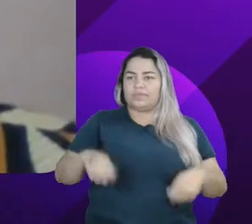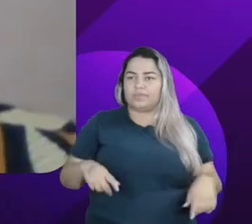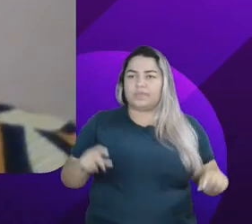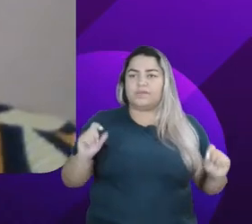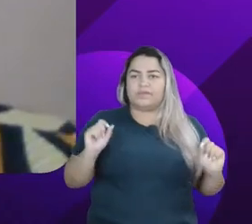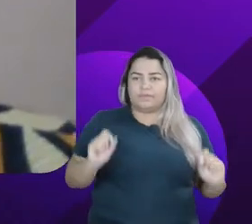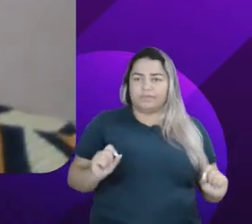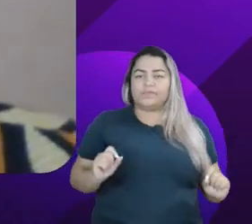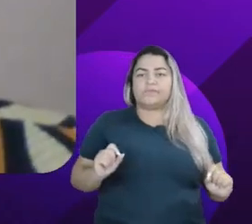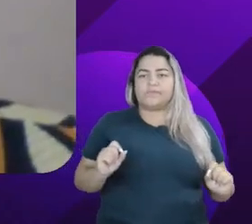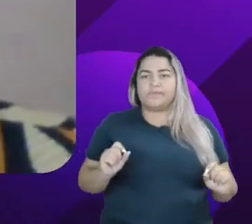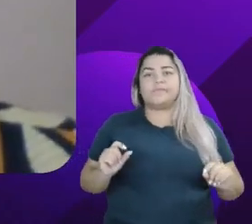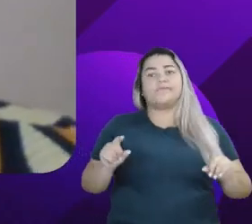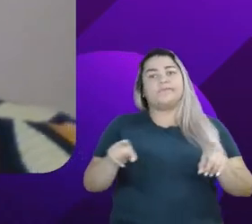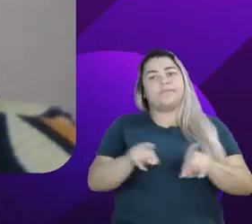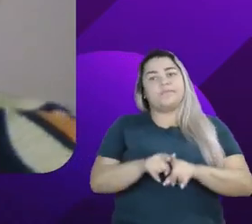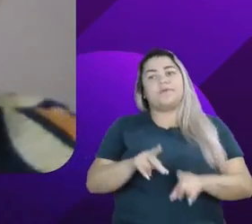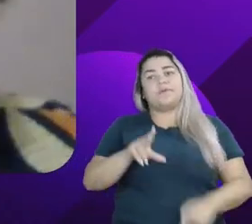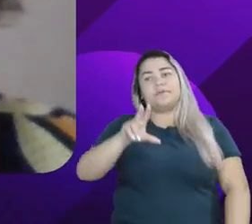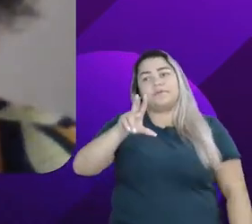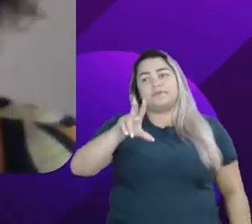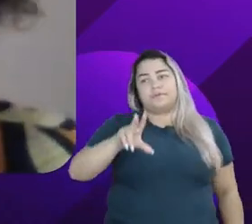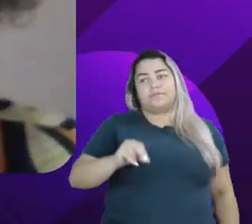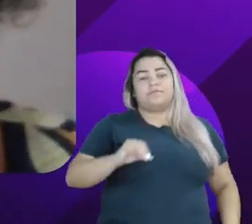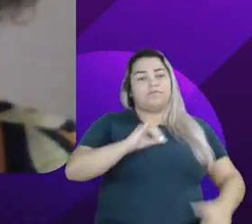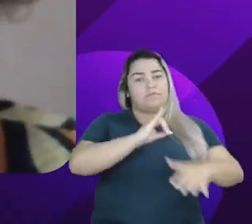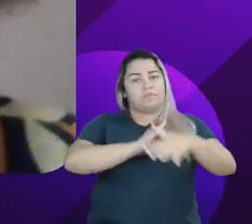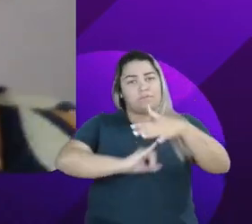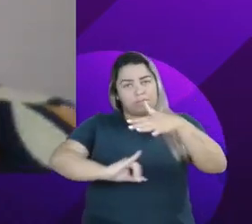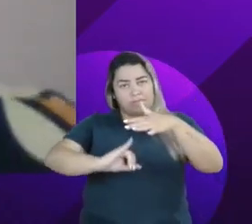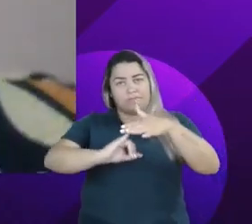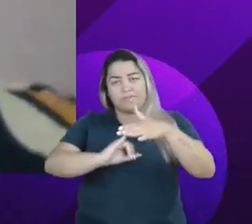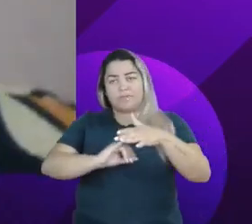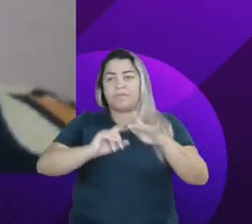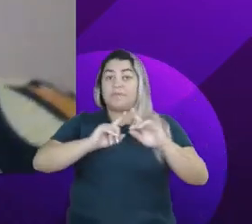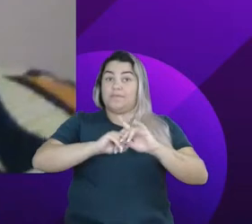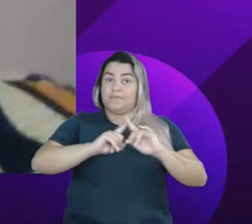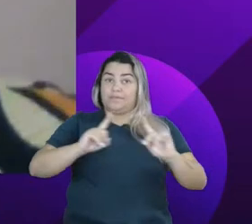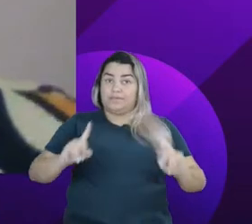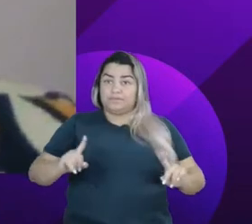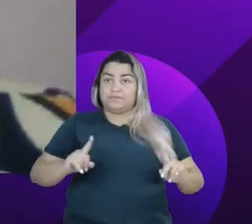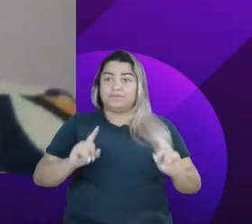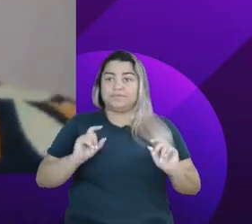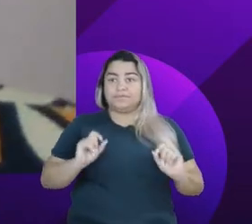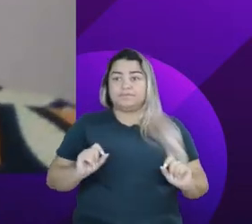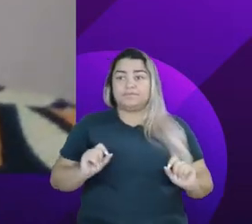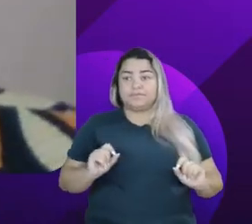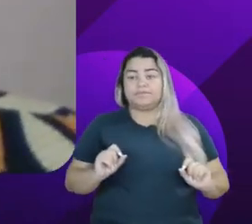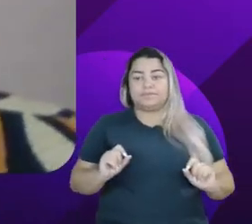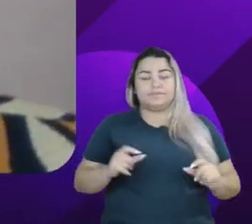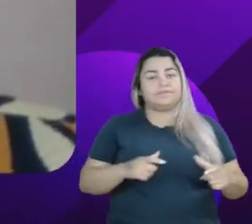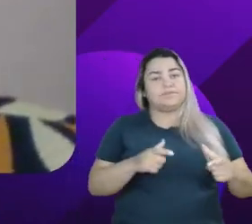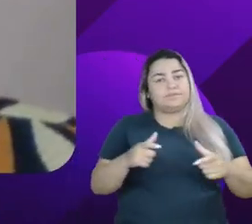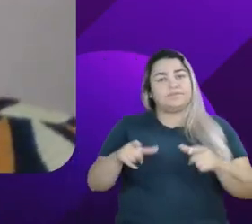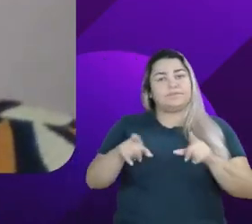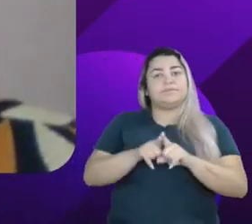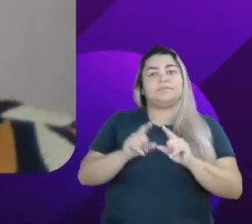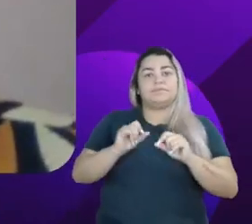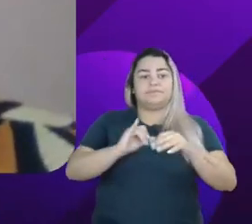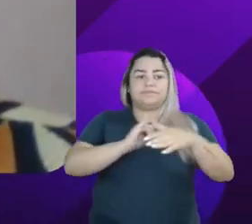dimensão também, não de institucionalizar, mas onde, a partir de